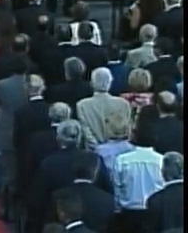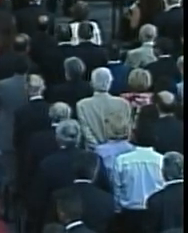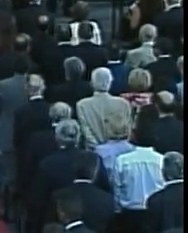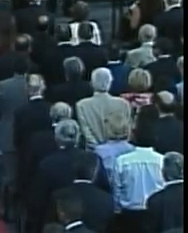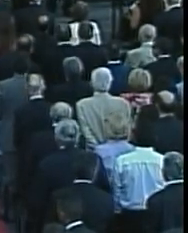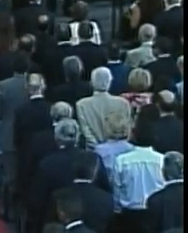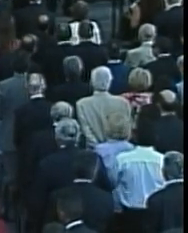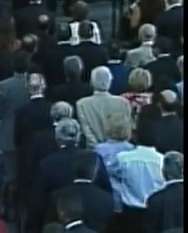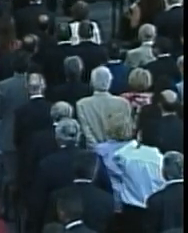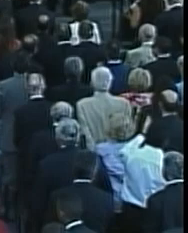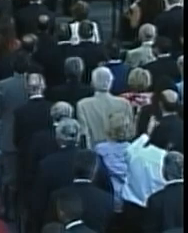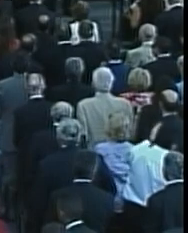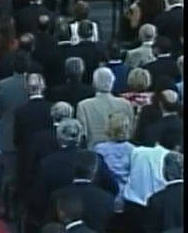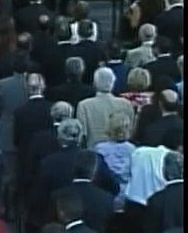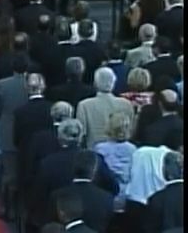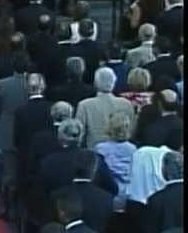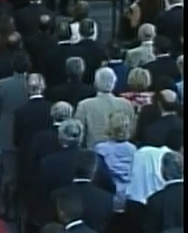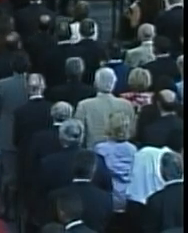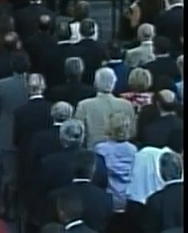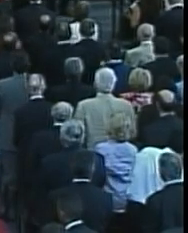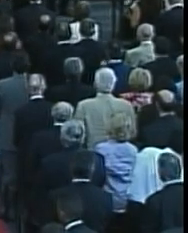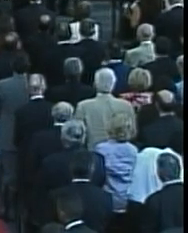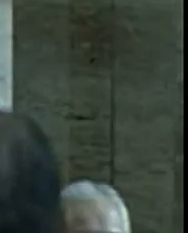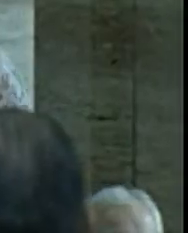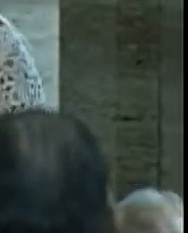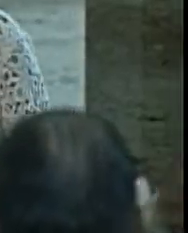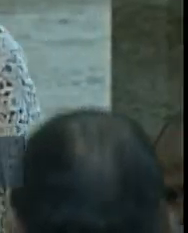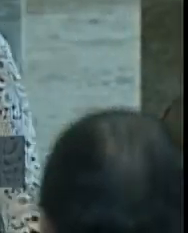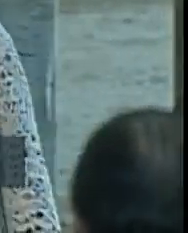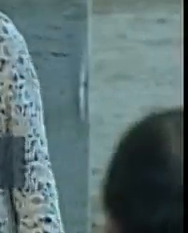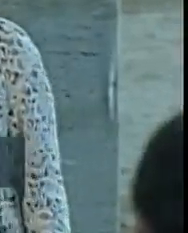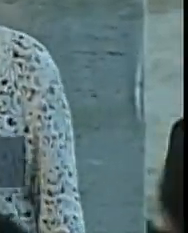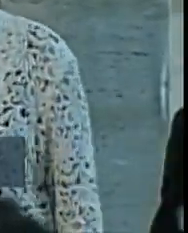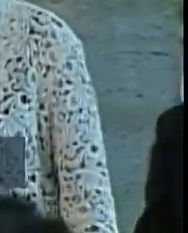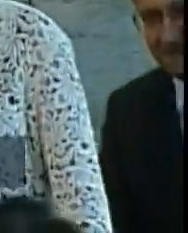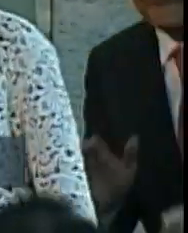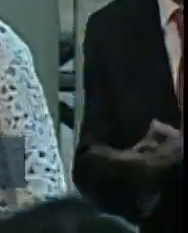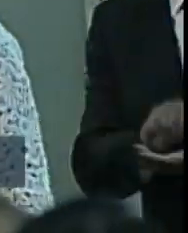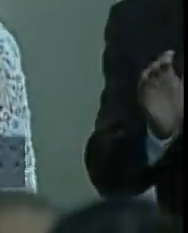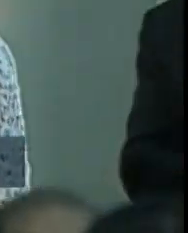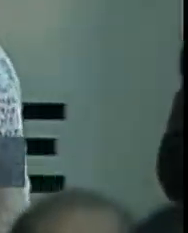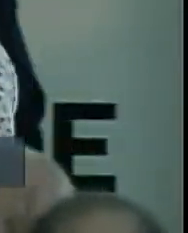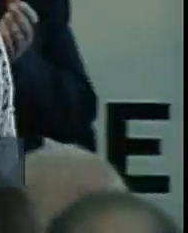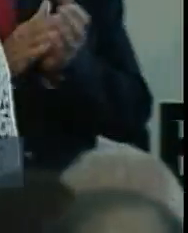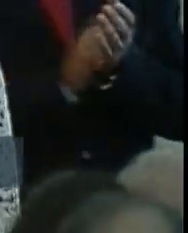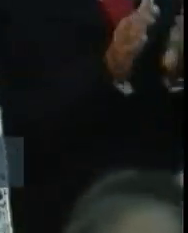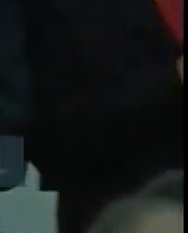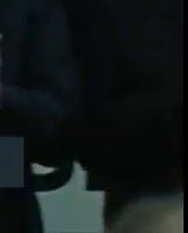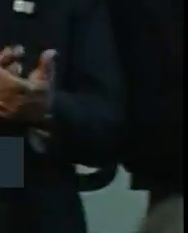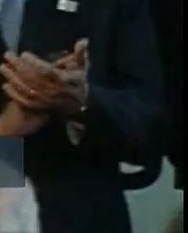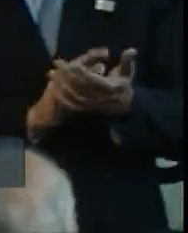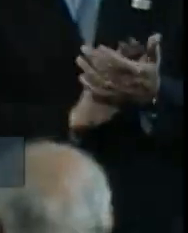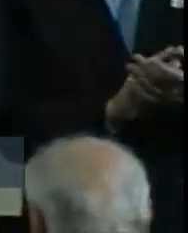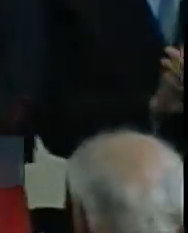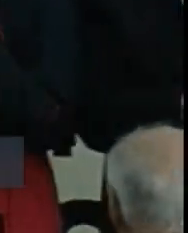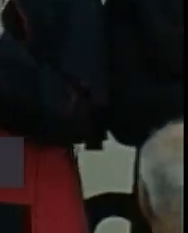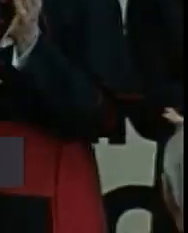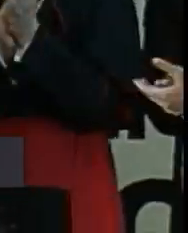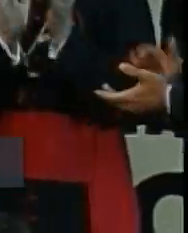durante as comemorações dos 458 anos de fundação da capital paulista. Acompanhe. São Paulo.